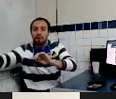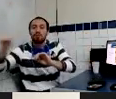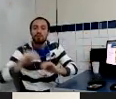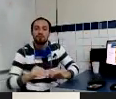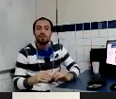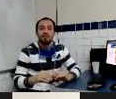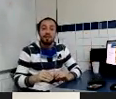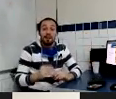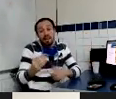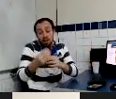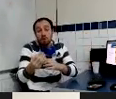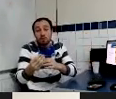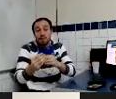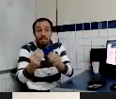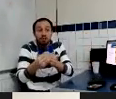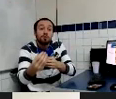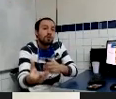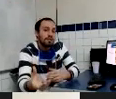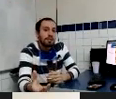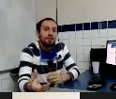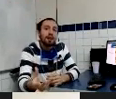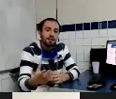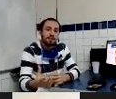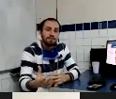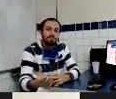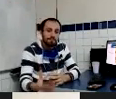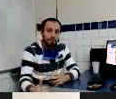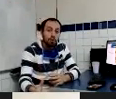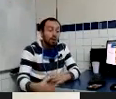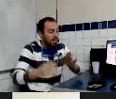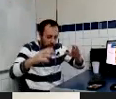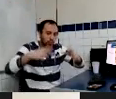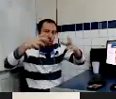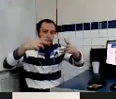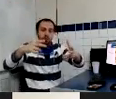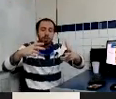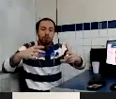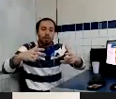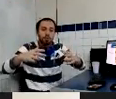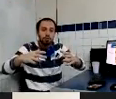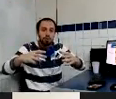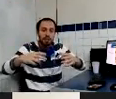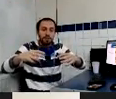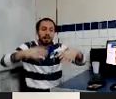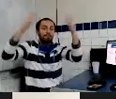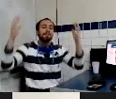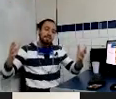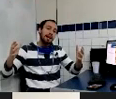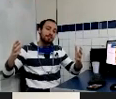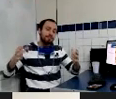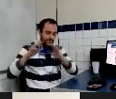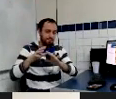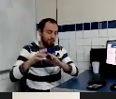tempo para outras coisas. E aí nós vamos ver que tipo de coisas são essas. Tá bom? E tudo isso vai contribuir para o surgimento da